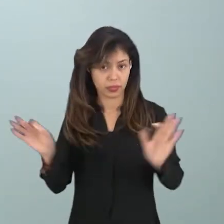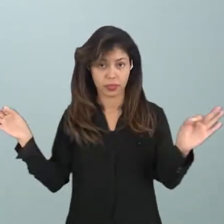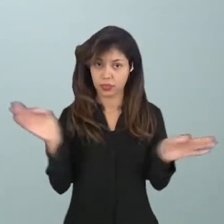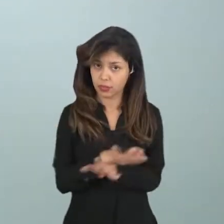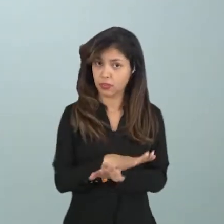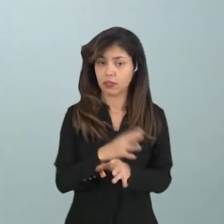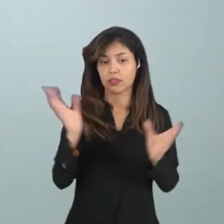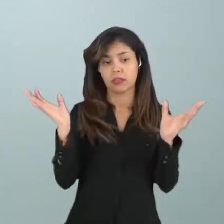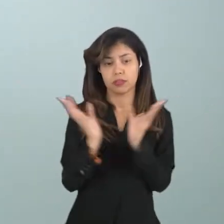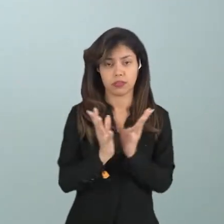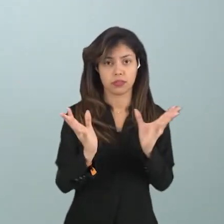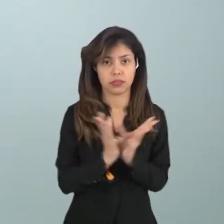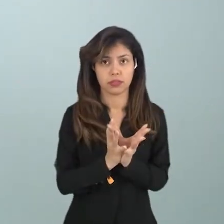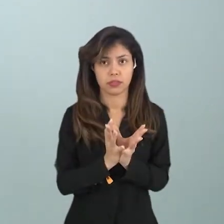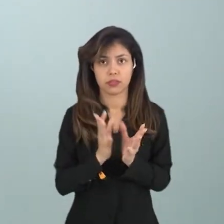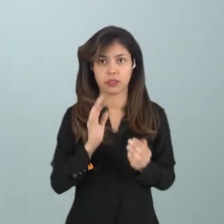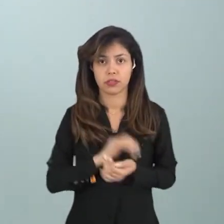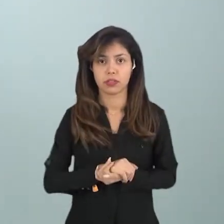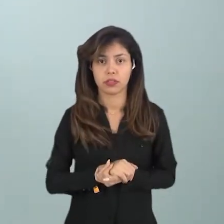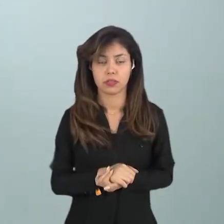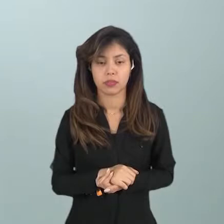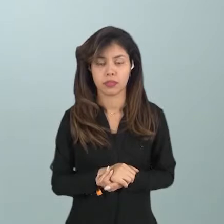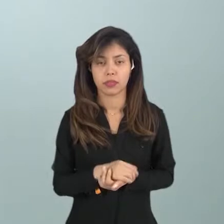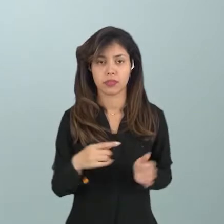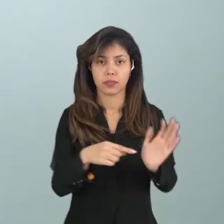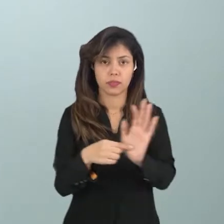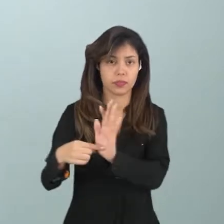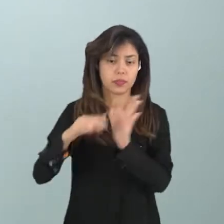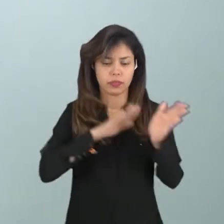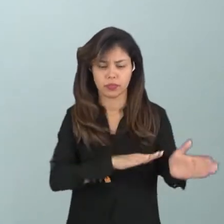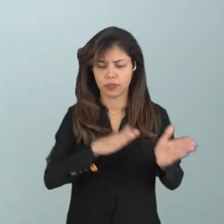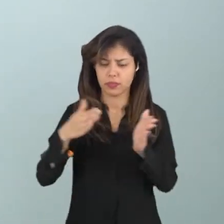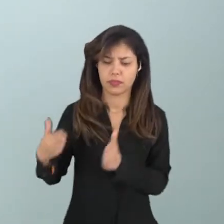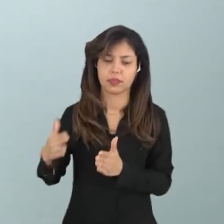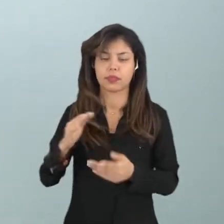desse grupo que resolveu renunciar essa parte de